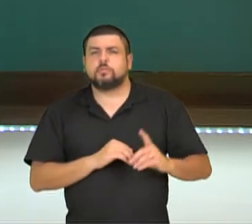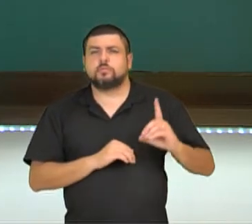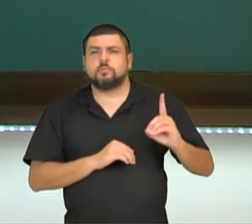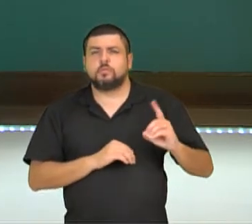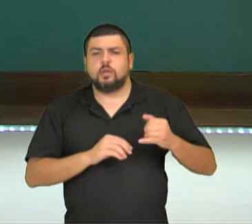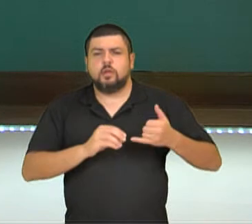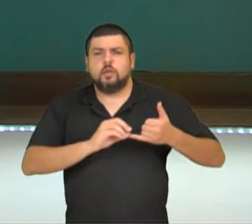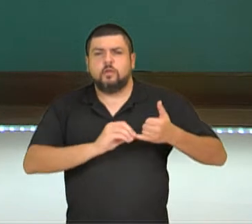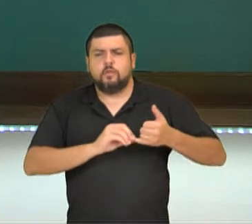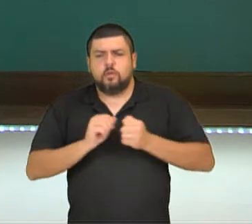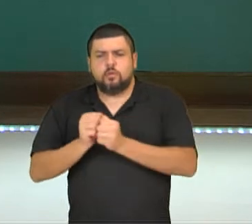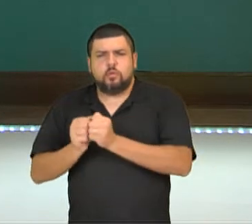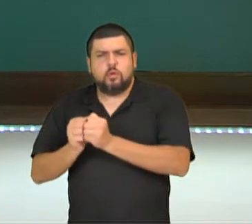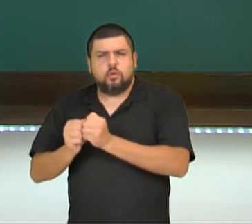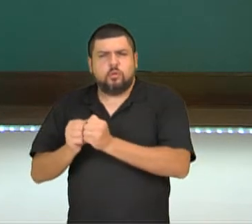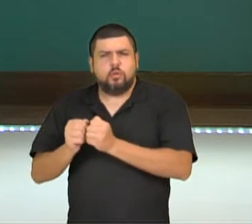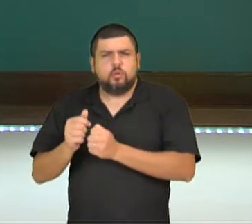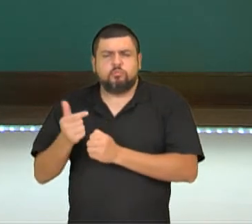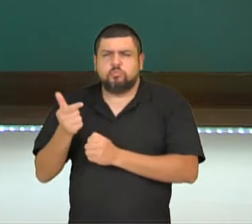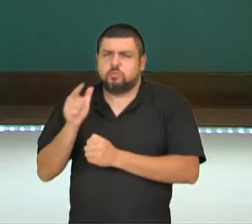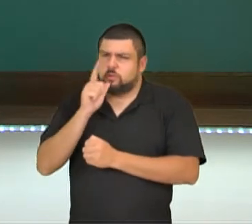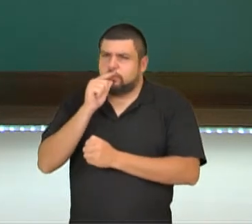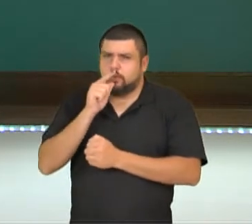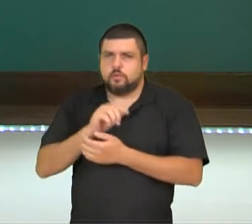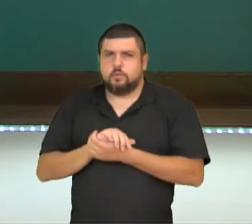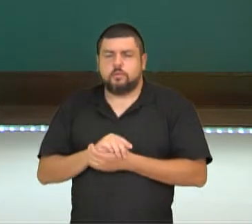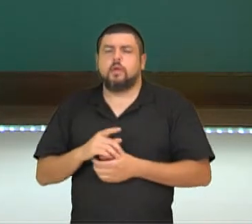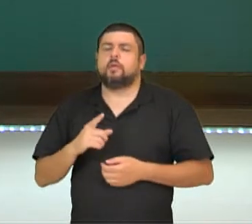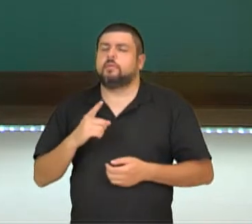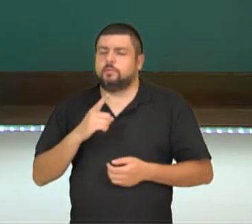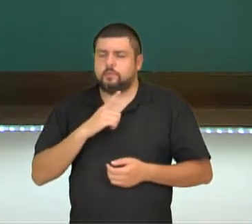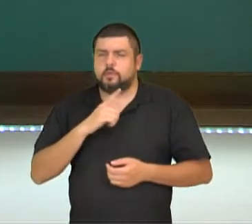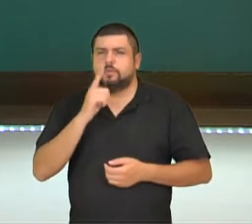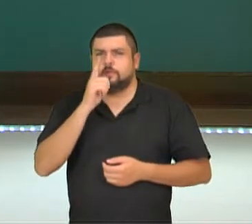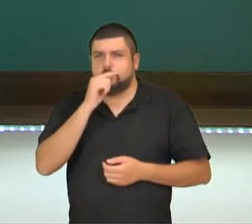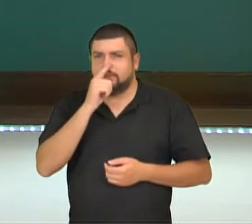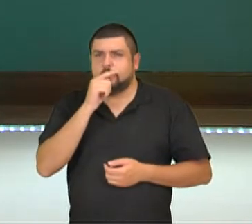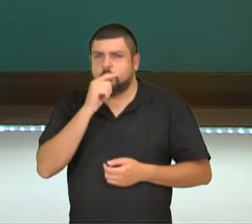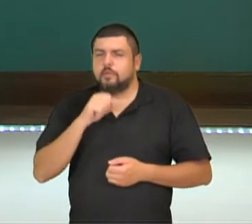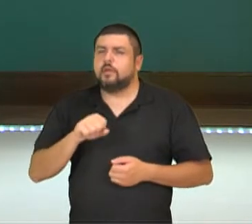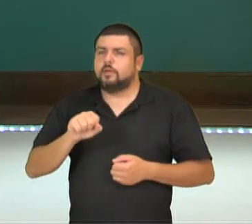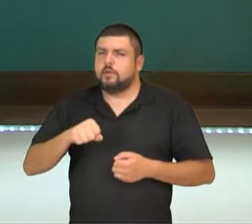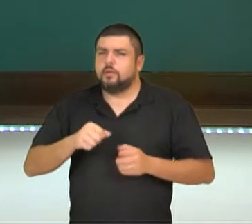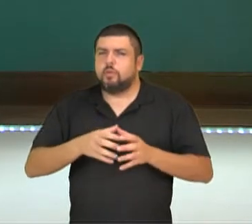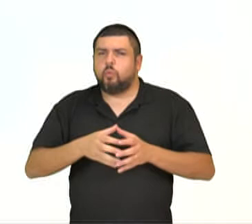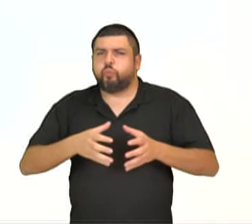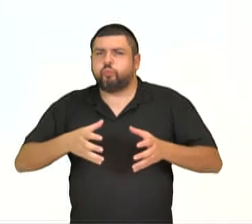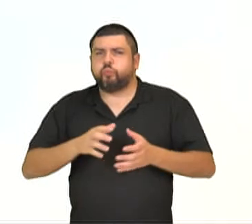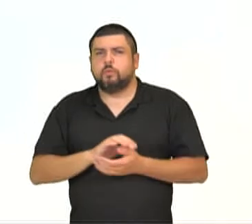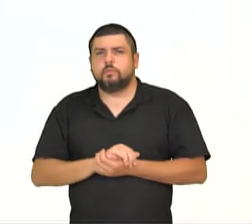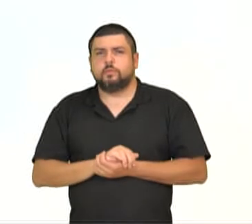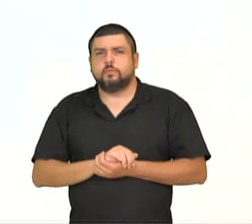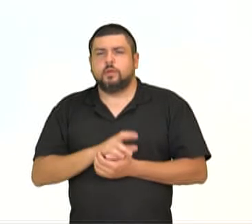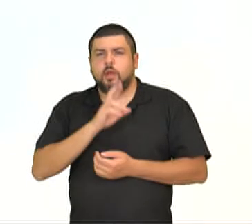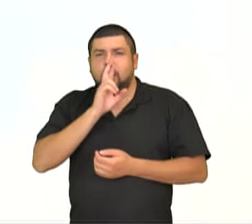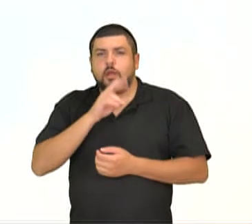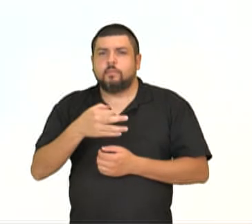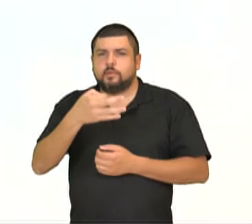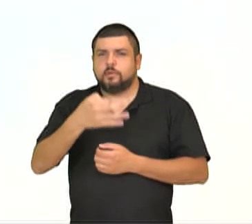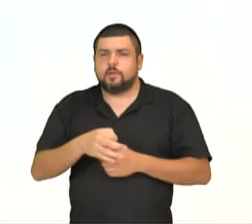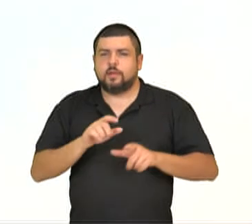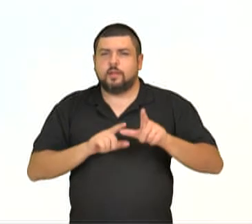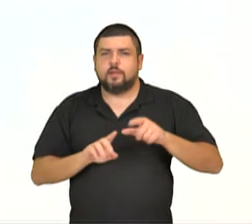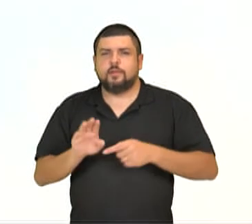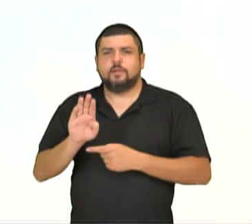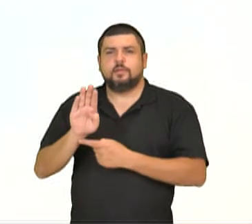água. É claro que eles contêm água, tanto é que eles hidratam, eles ficam maiores. Ou seja, a resposta correta é a letra